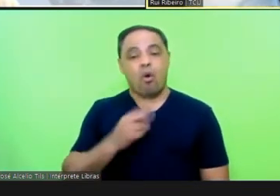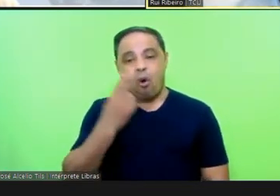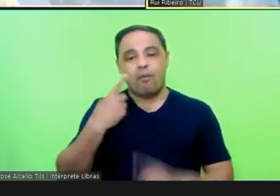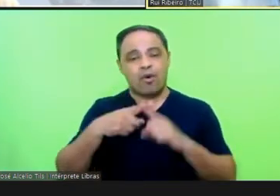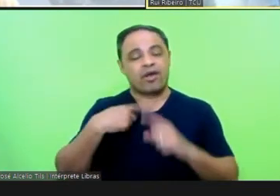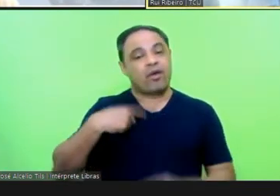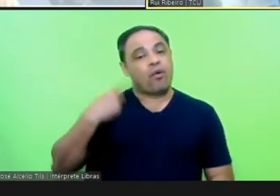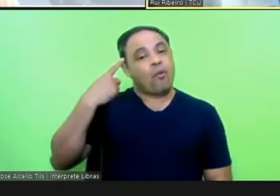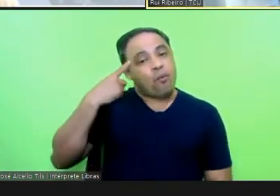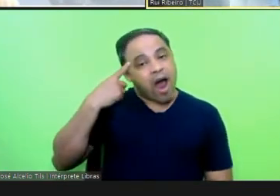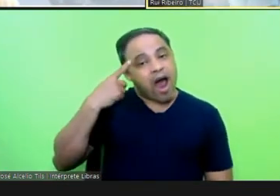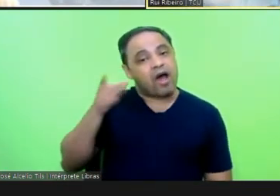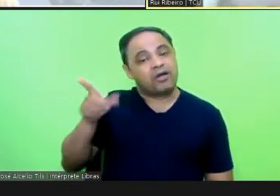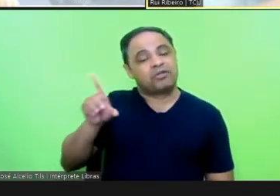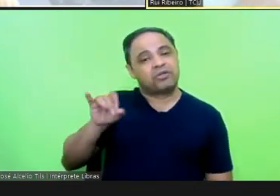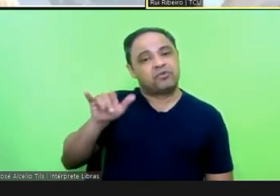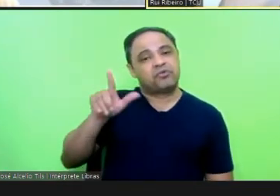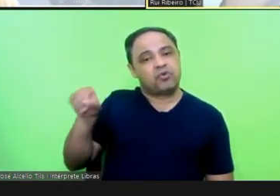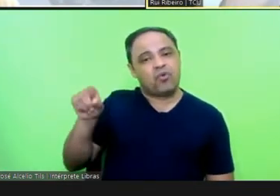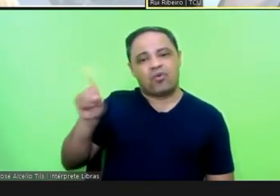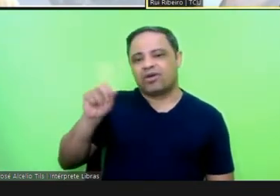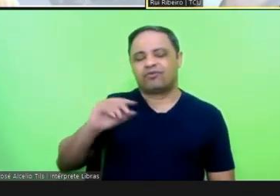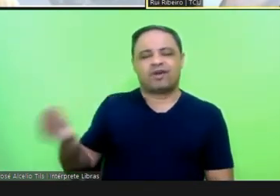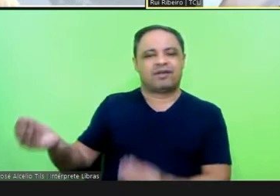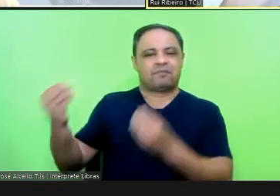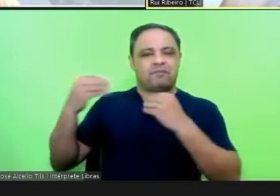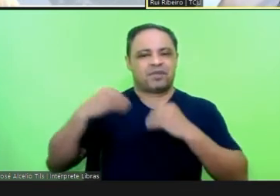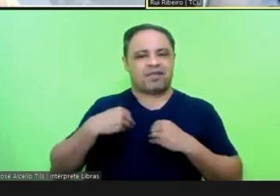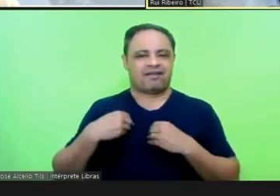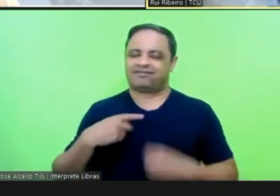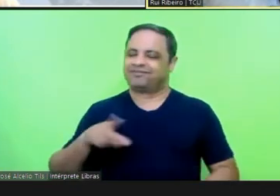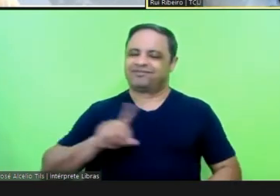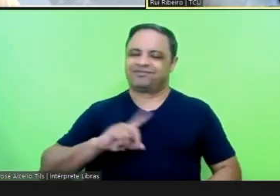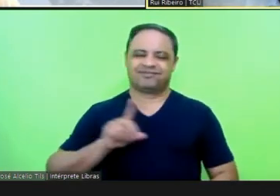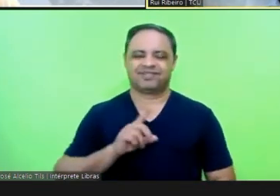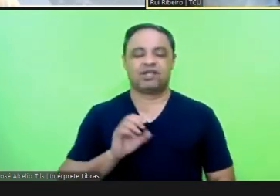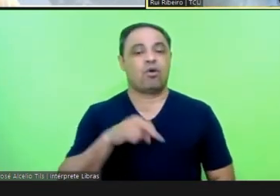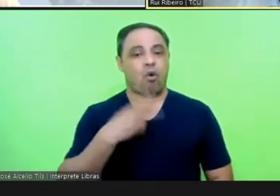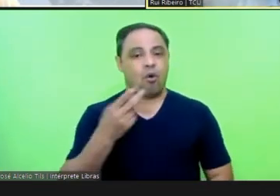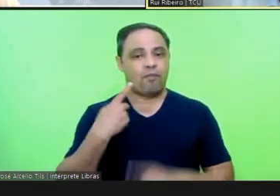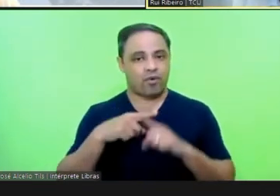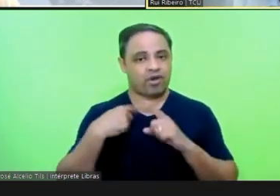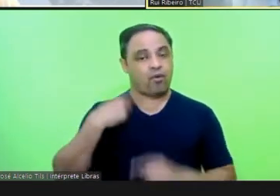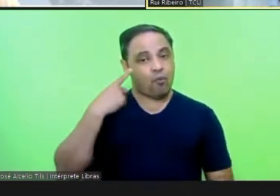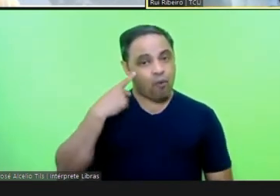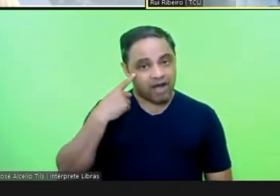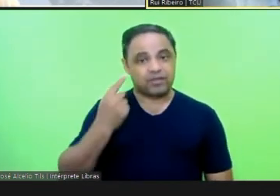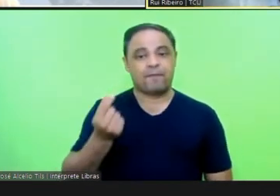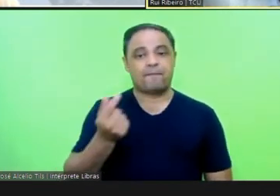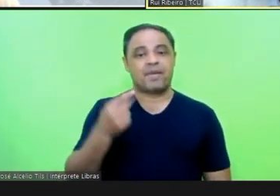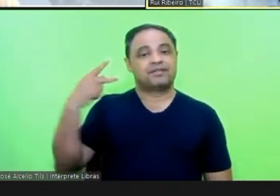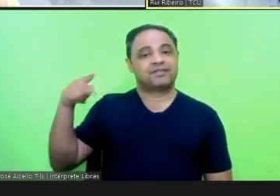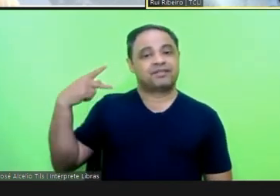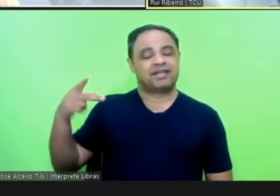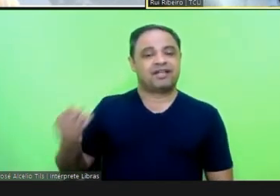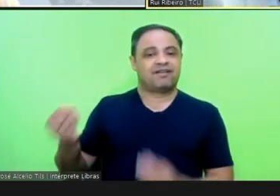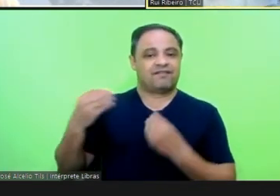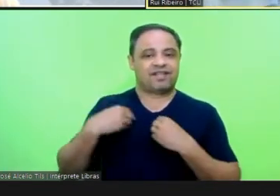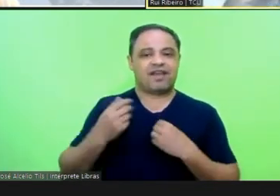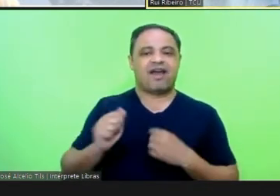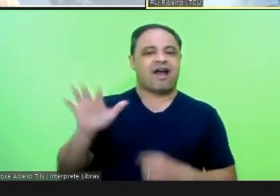acho que o Diogo não vai ter condição de me atender. Ou porque eu acho que o preço que ele vai ofertar é muito